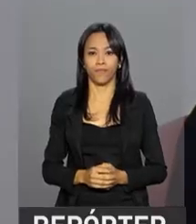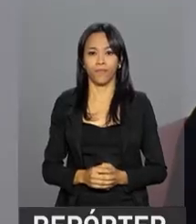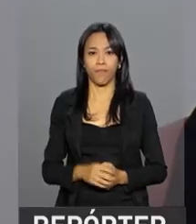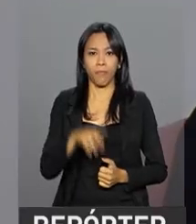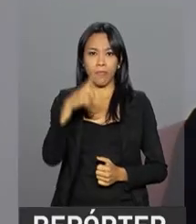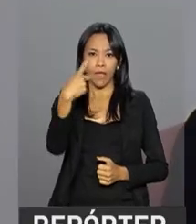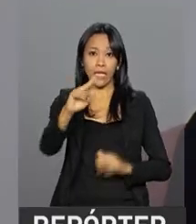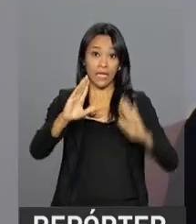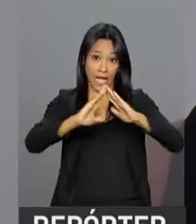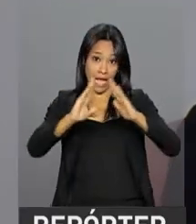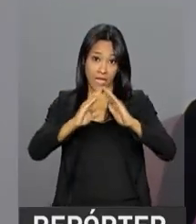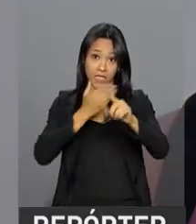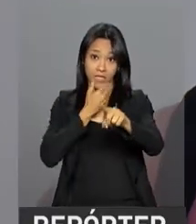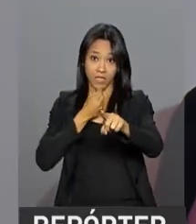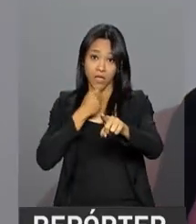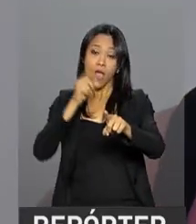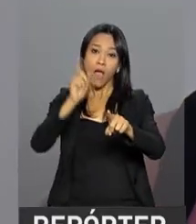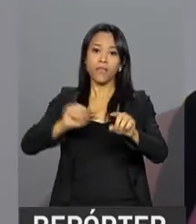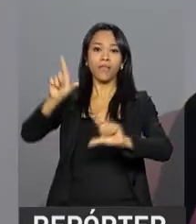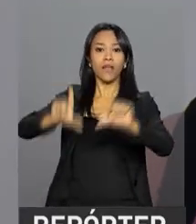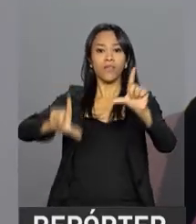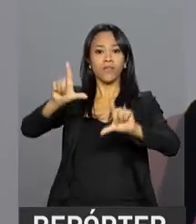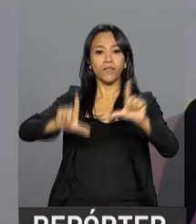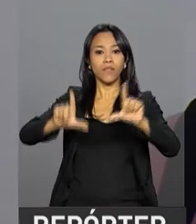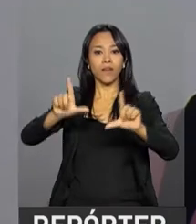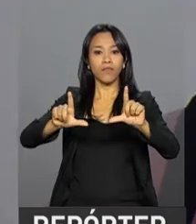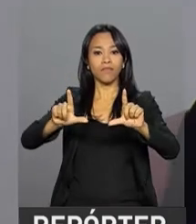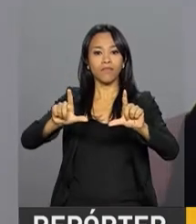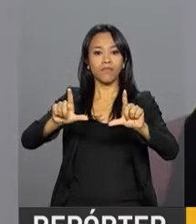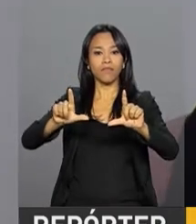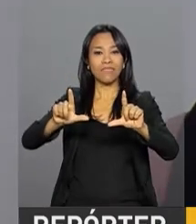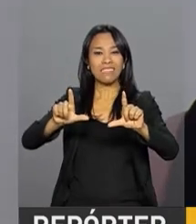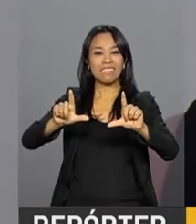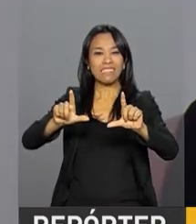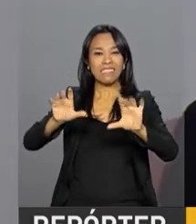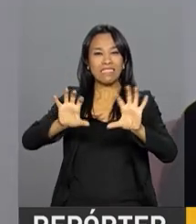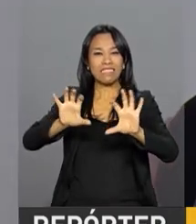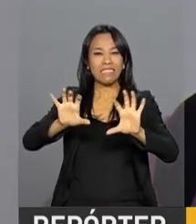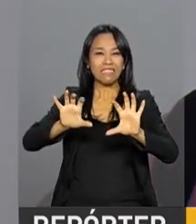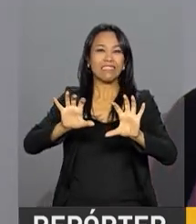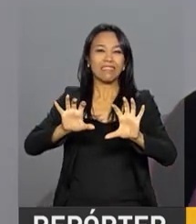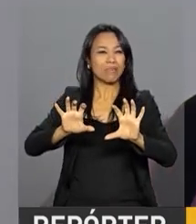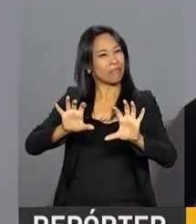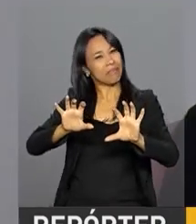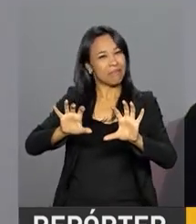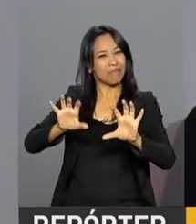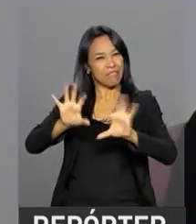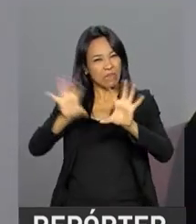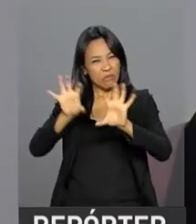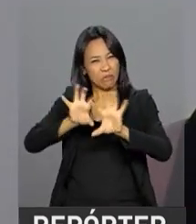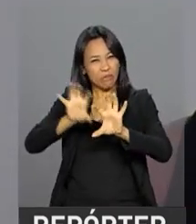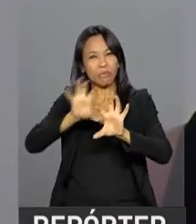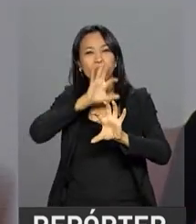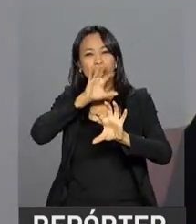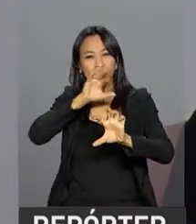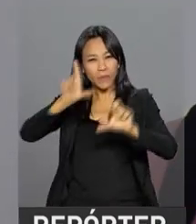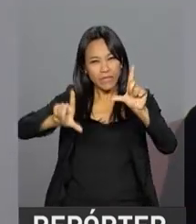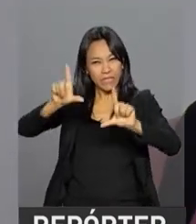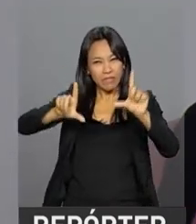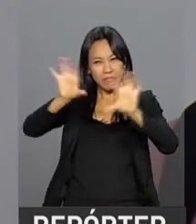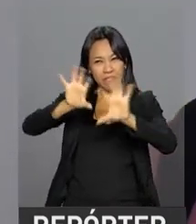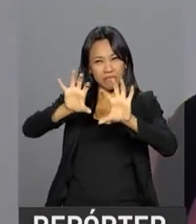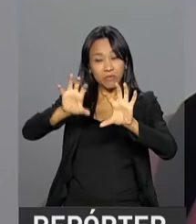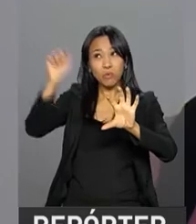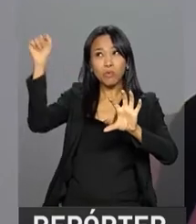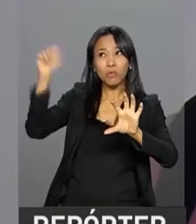Na casa de Almir, a televisão está assim. Tá com a chuvisquinho ainda. Tá chovendo ainda. Apesar de estar um sol lá